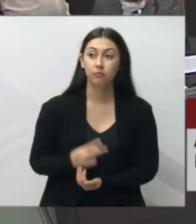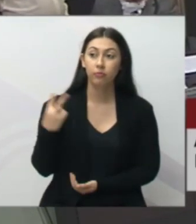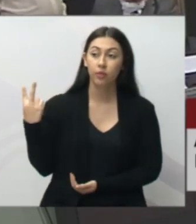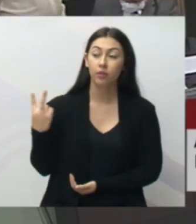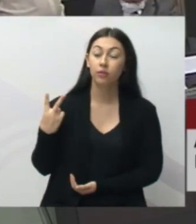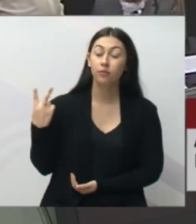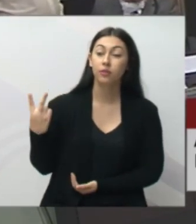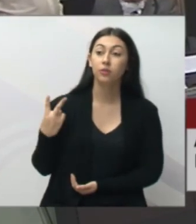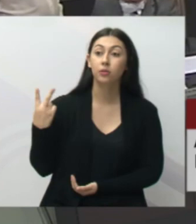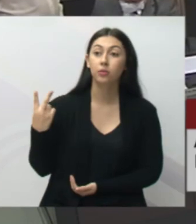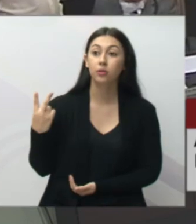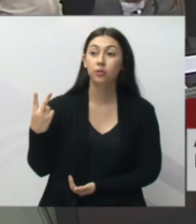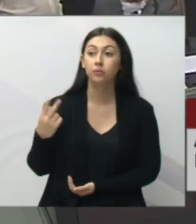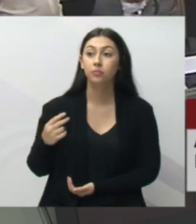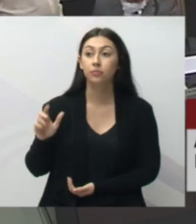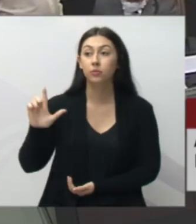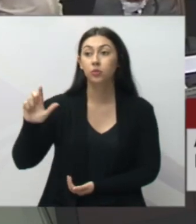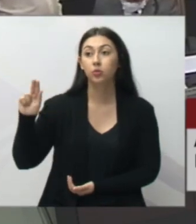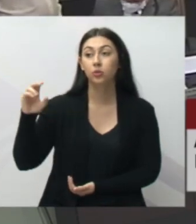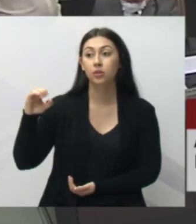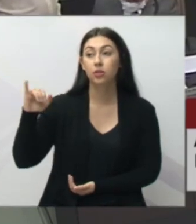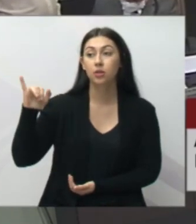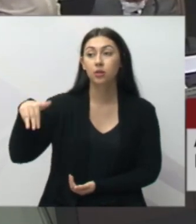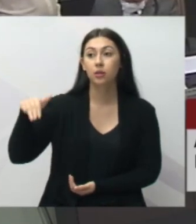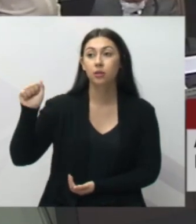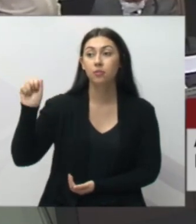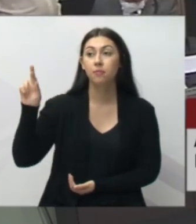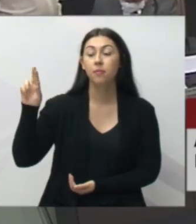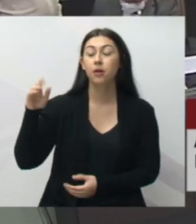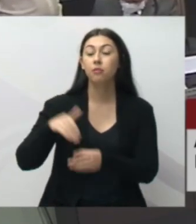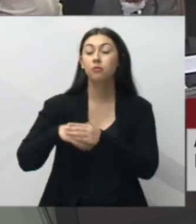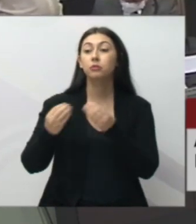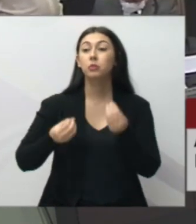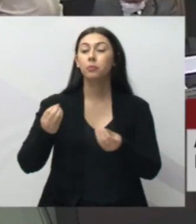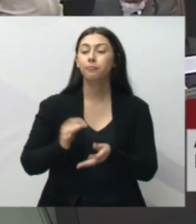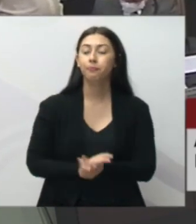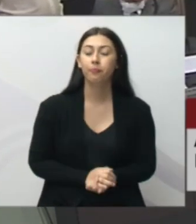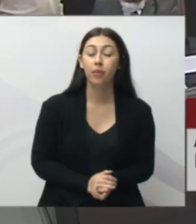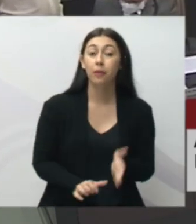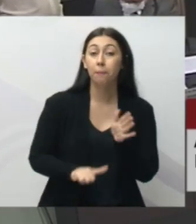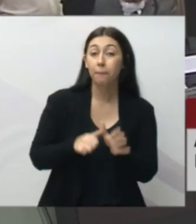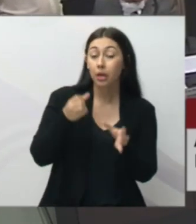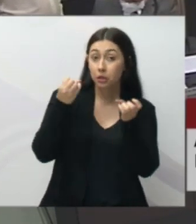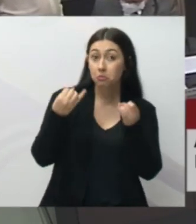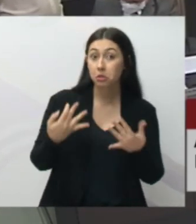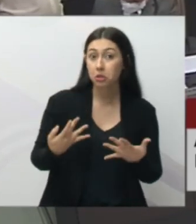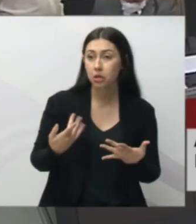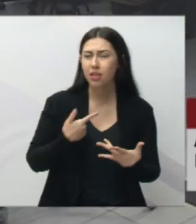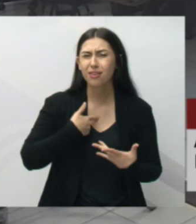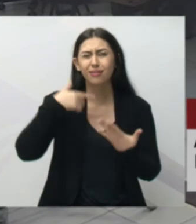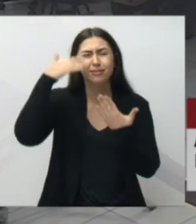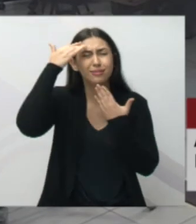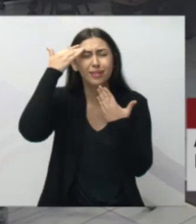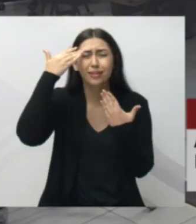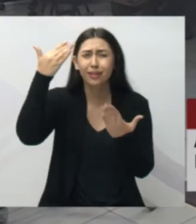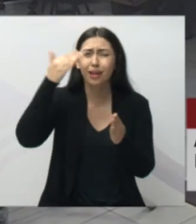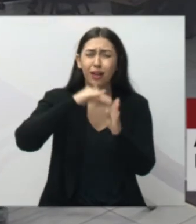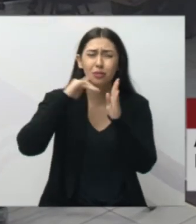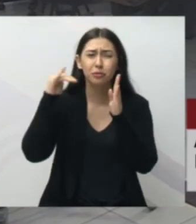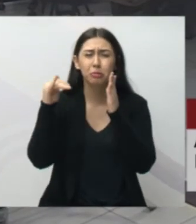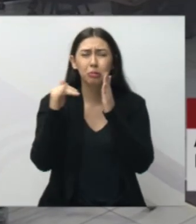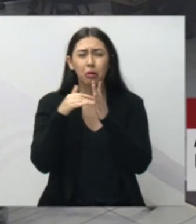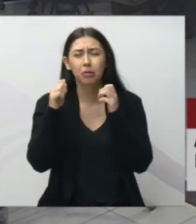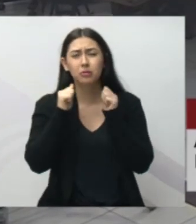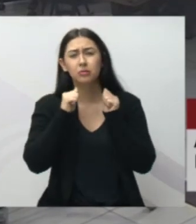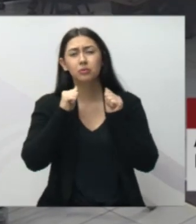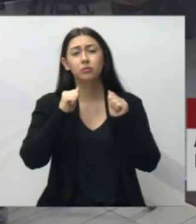Como vota a vereadora Lucimar Ponciano? Justificando meu voto, gratidão a todos os meus